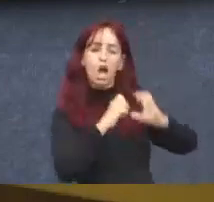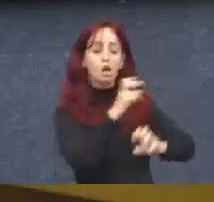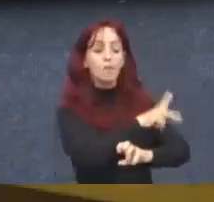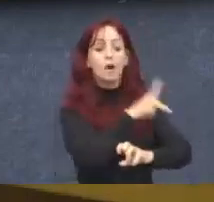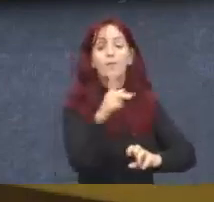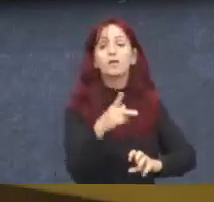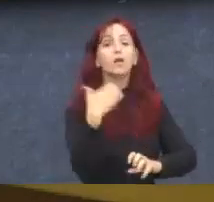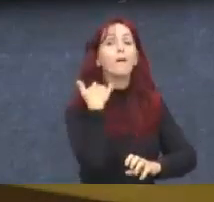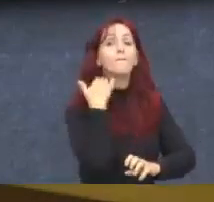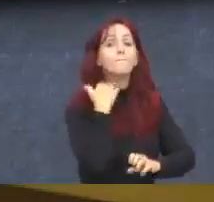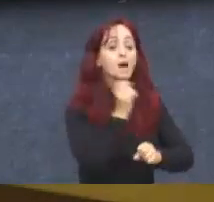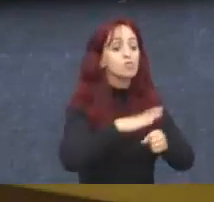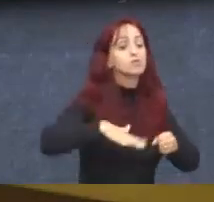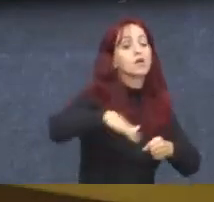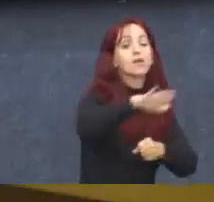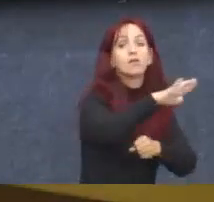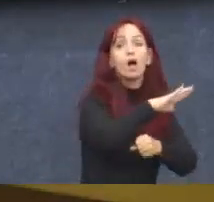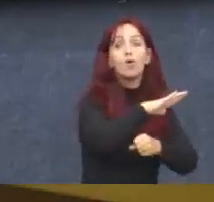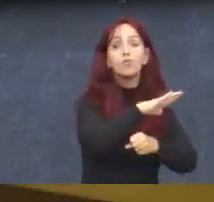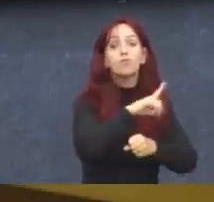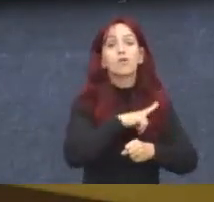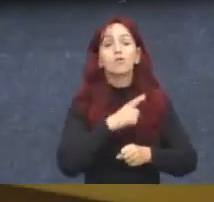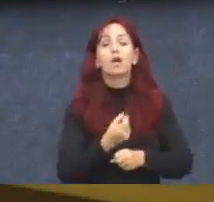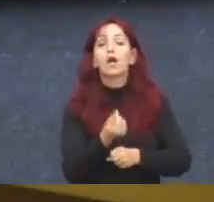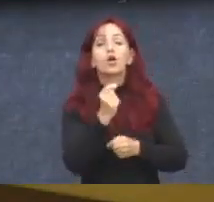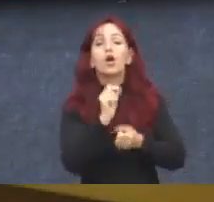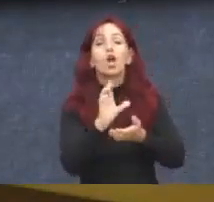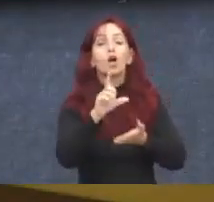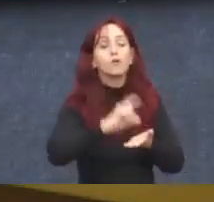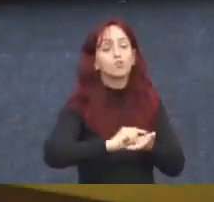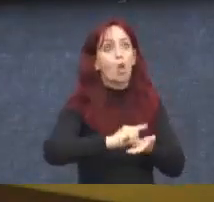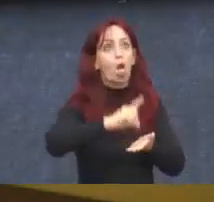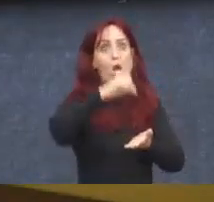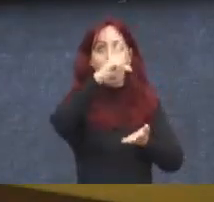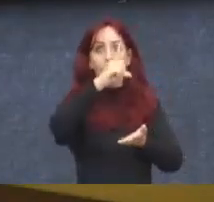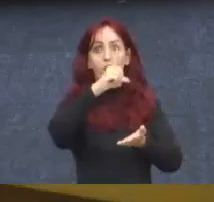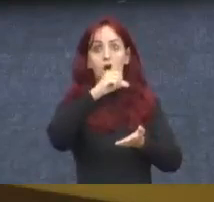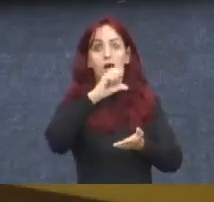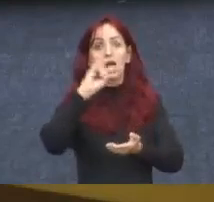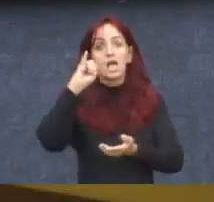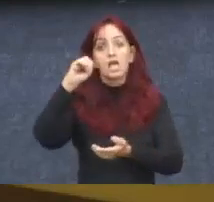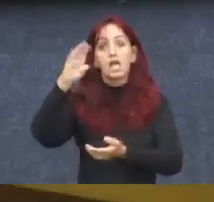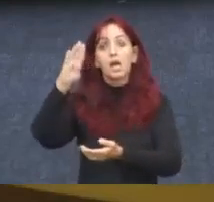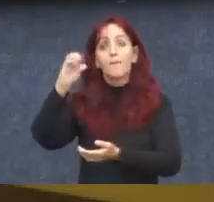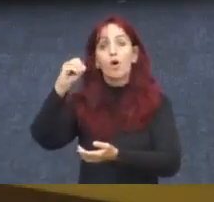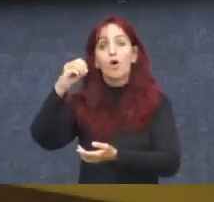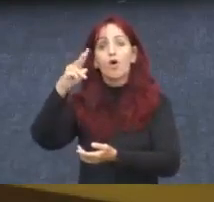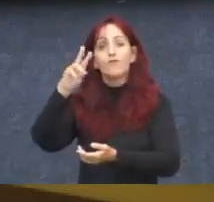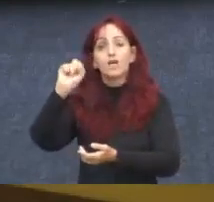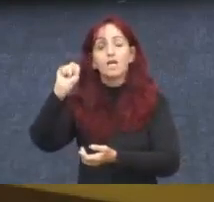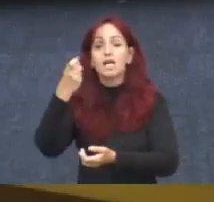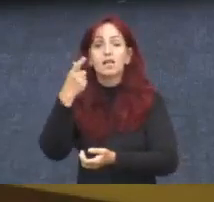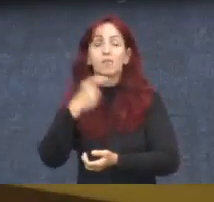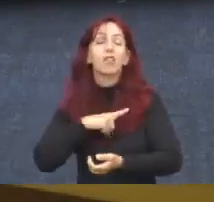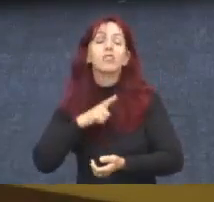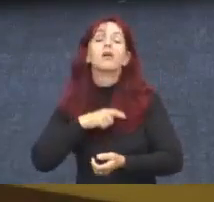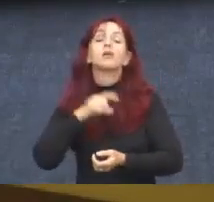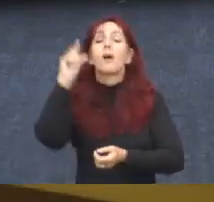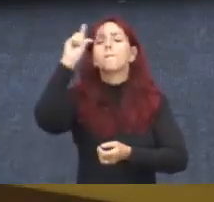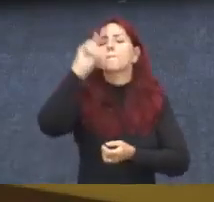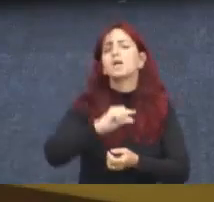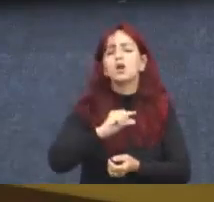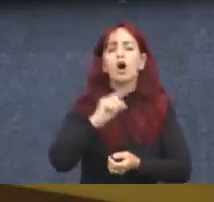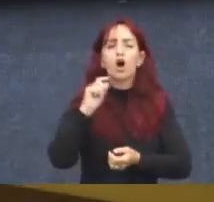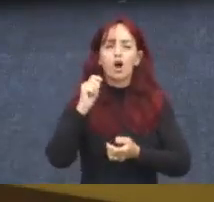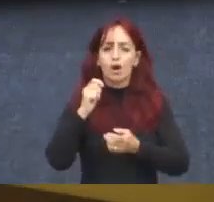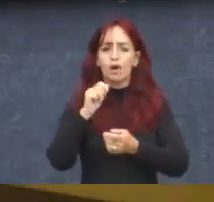que que acontece? A economia é que sobra. O Ibovespa tem o pior fevereiro em 22 anos. Olha